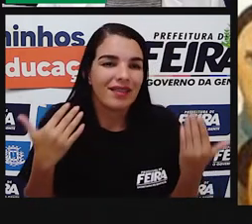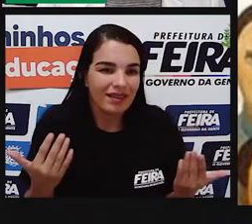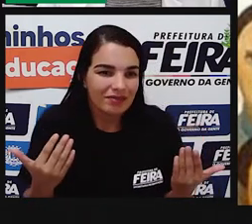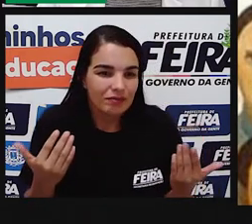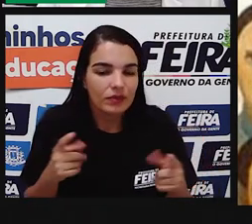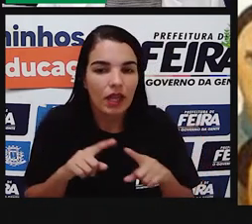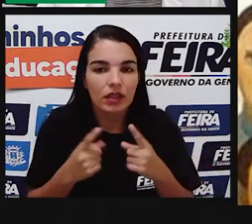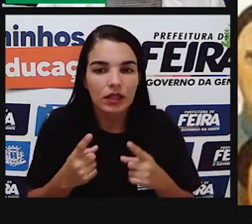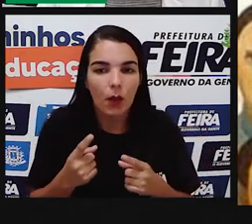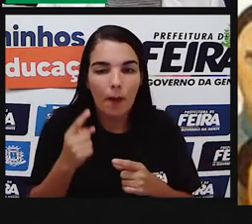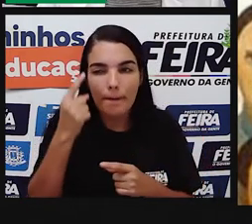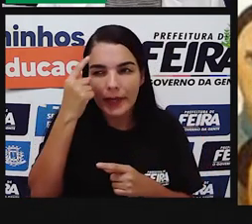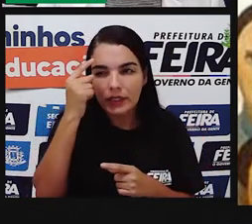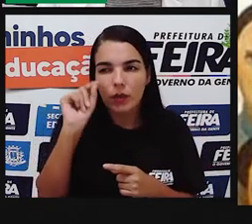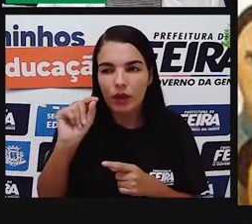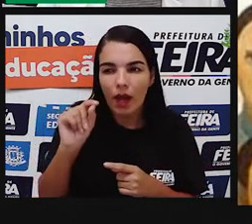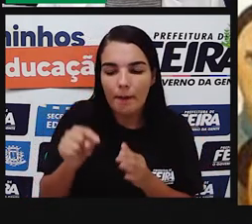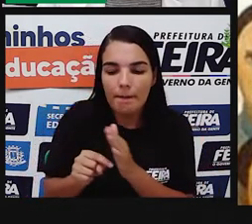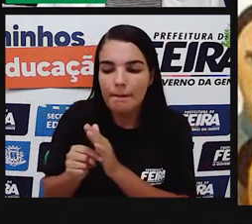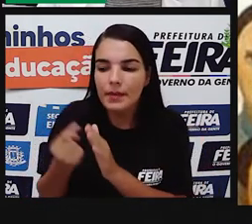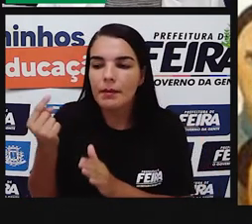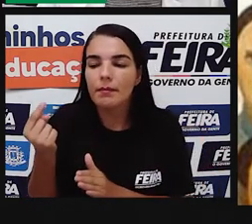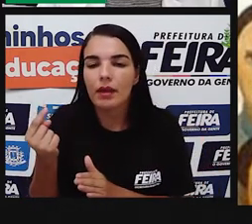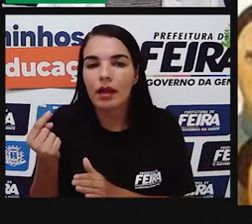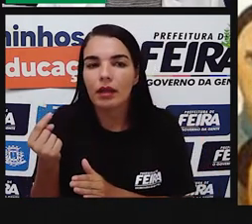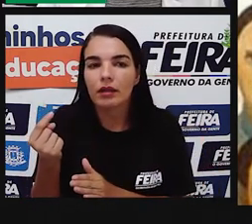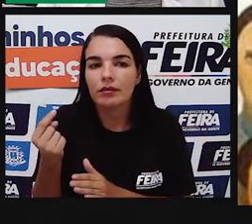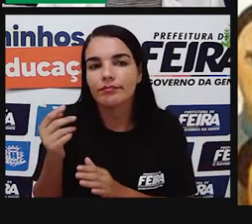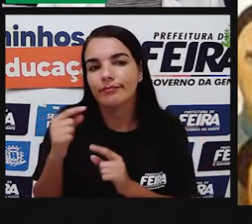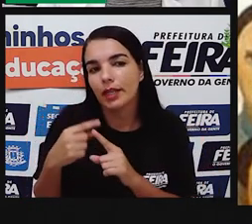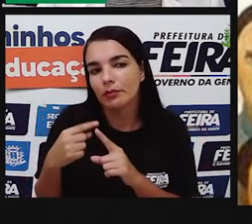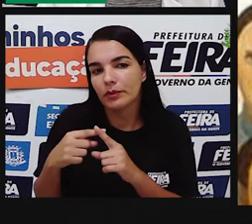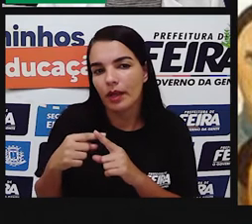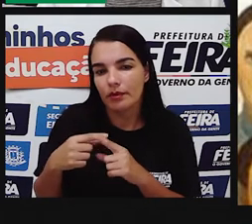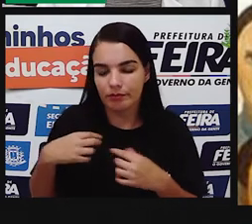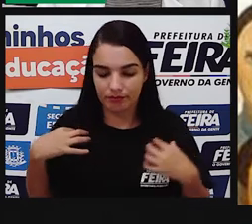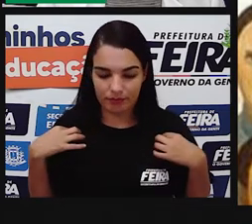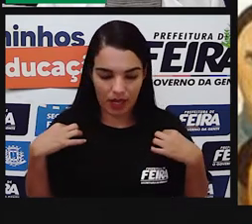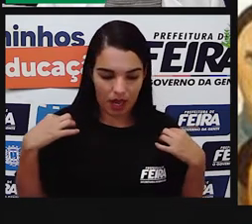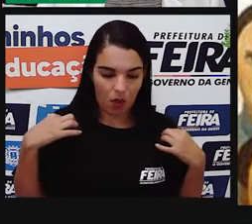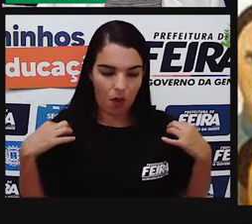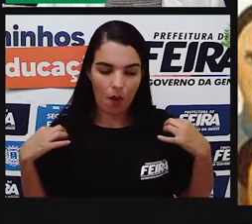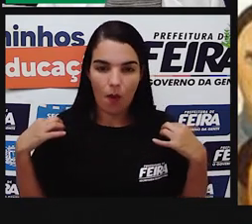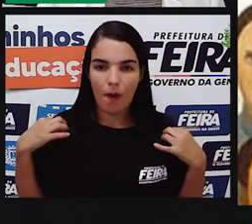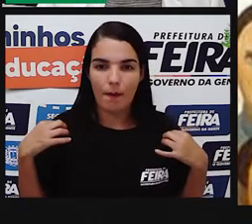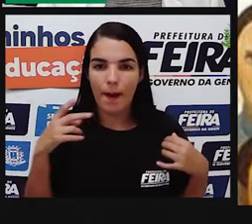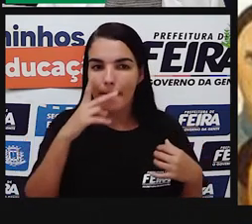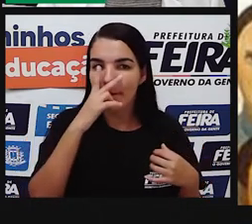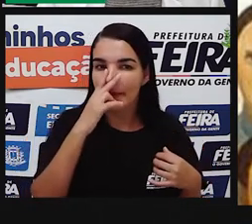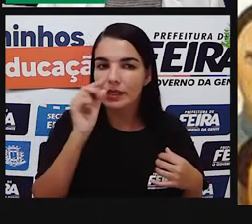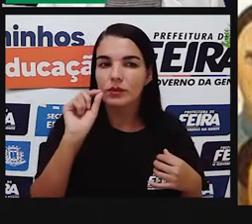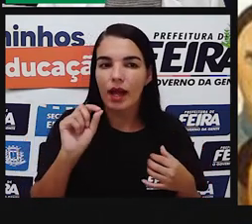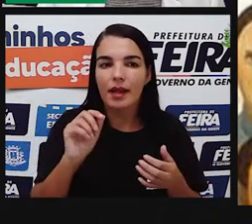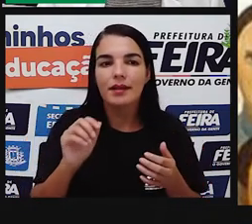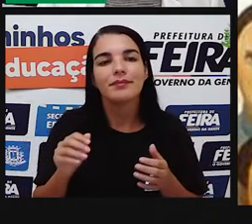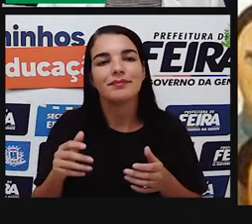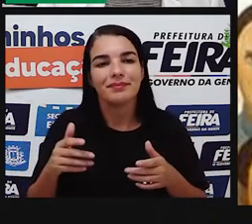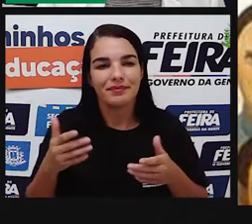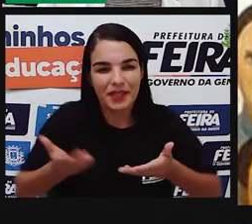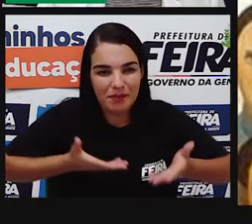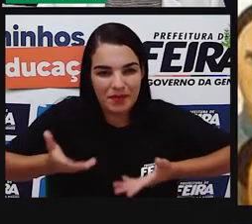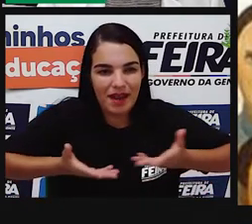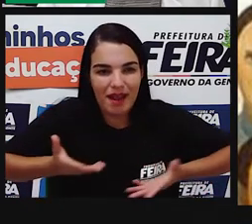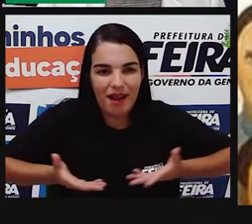a respeito da senhora, provavelmente pela sua aparência. Então, preconceito é uma opinião que formamos